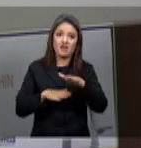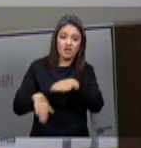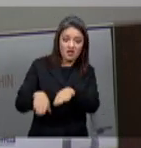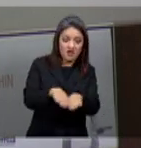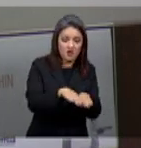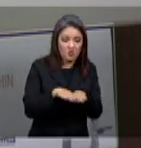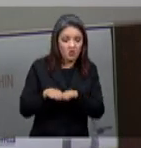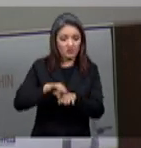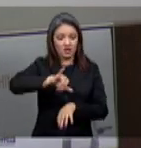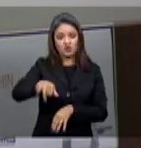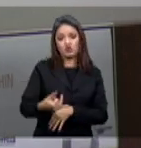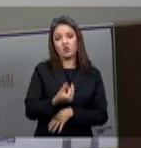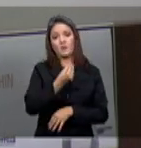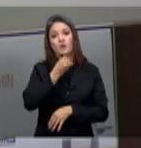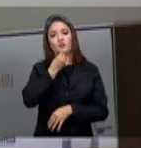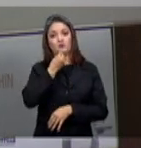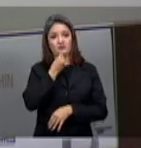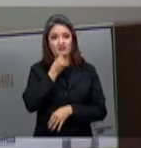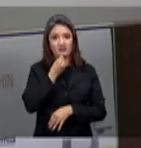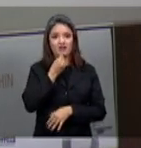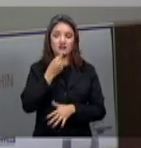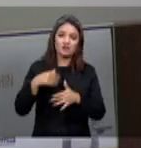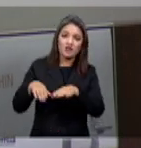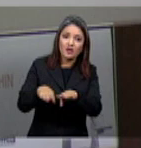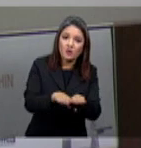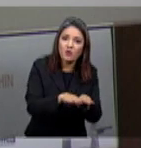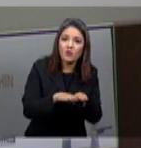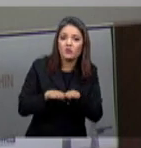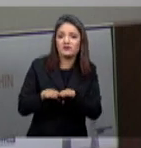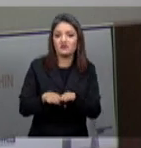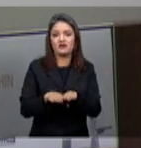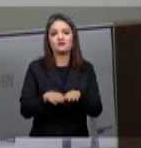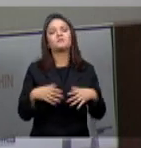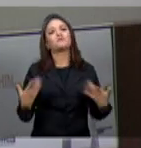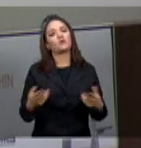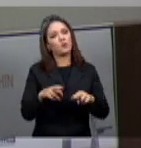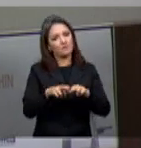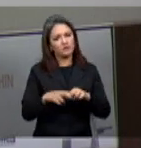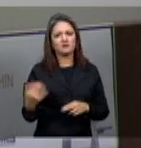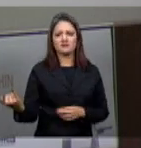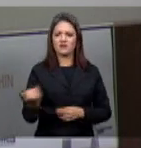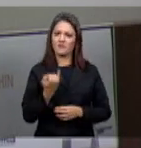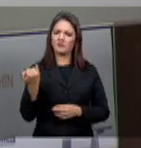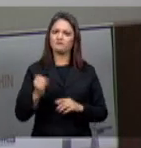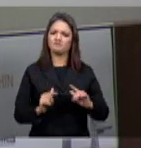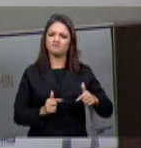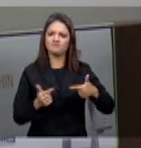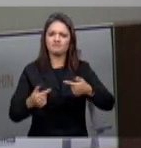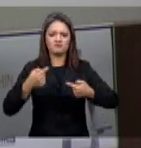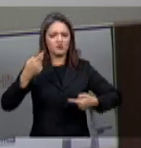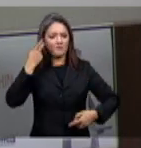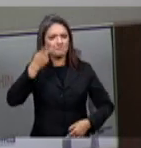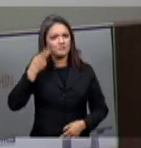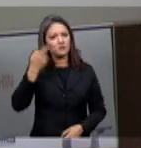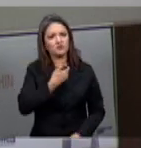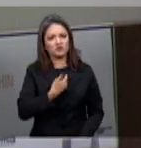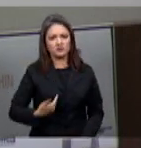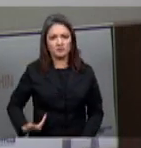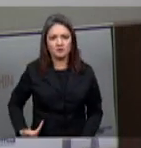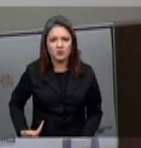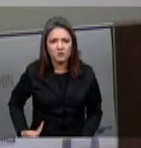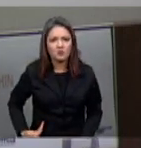igualdade de oportunidades por isso a importância das ações afirmativas das políticas públicas